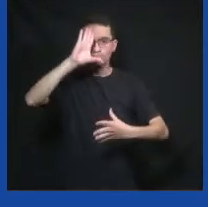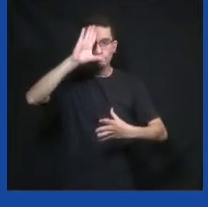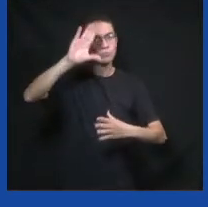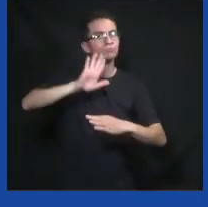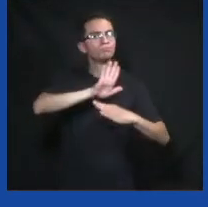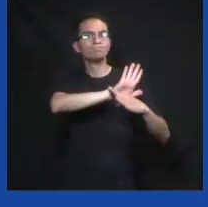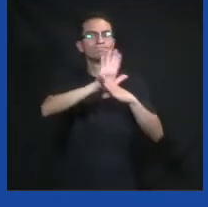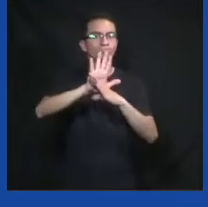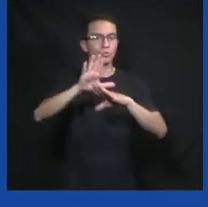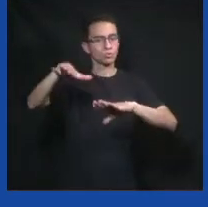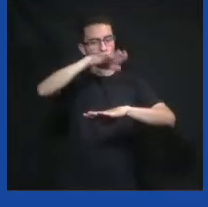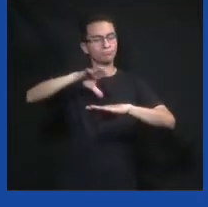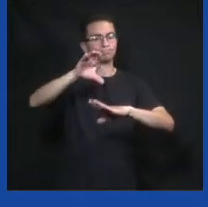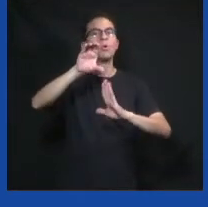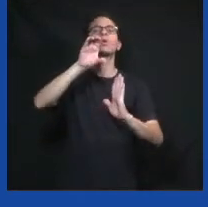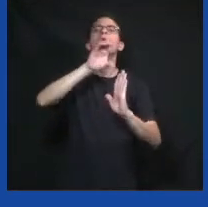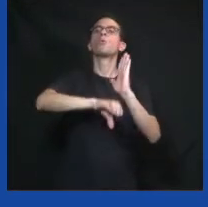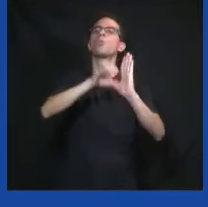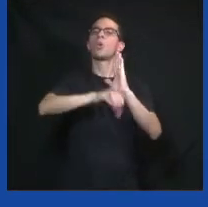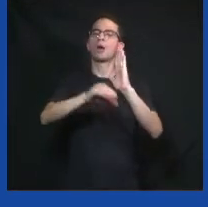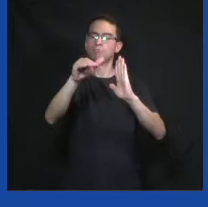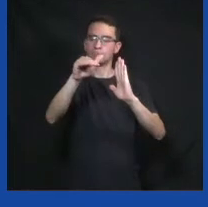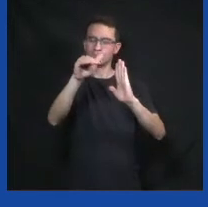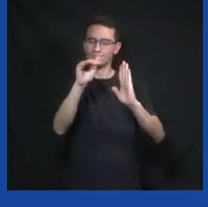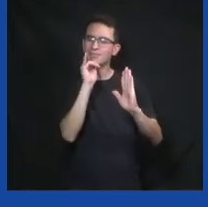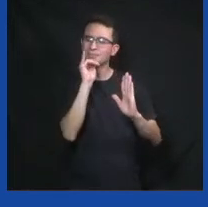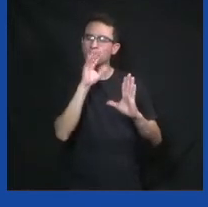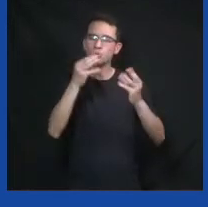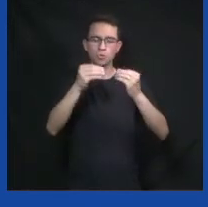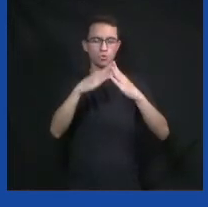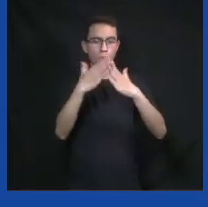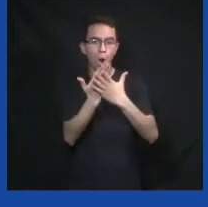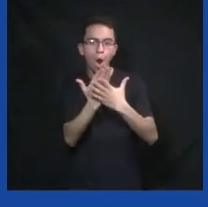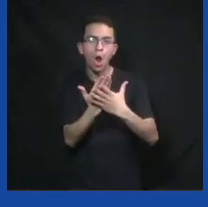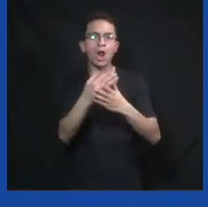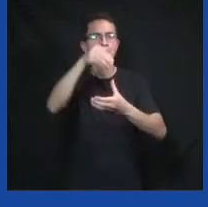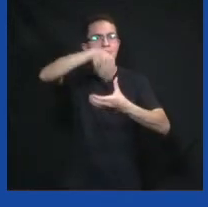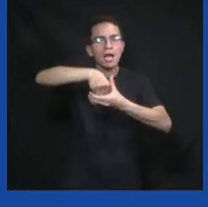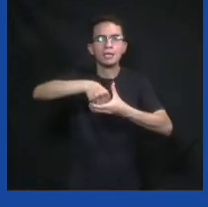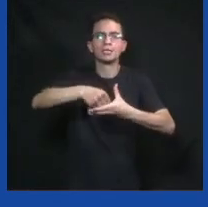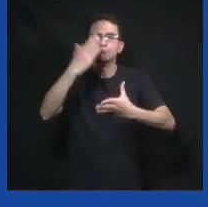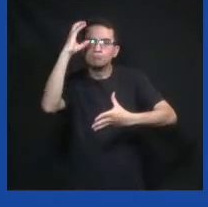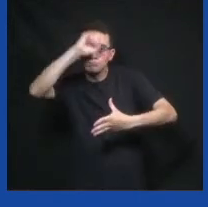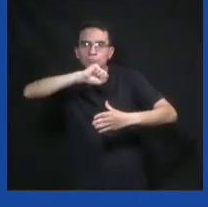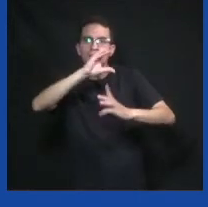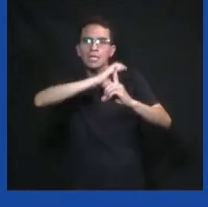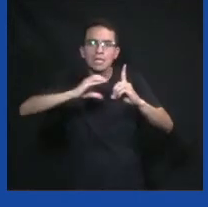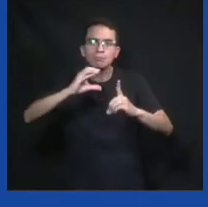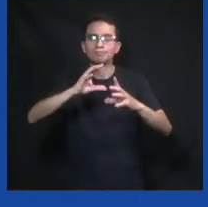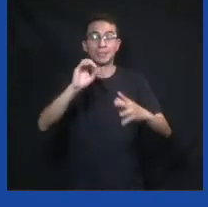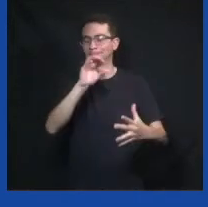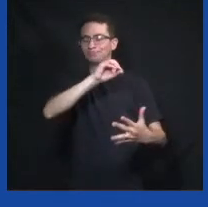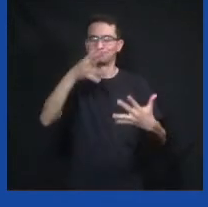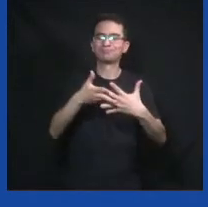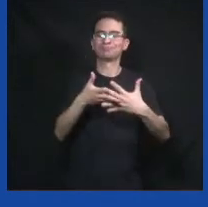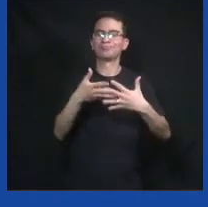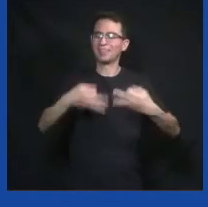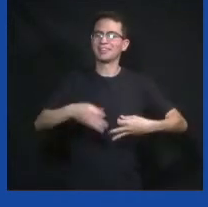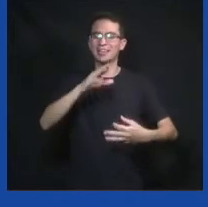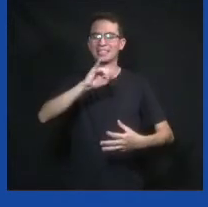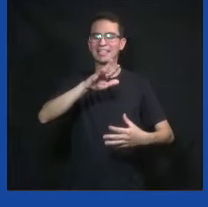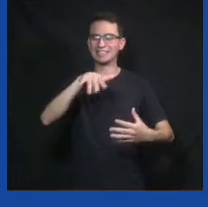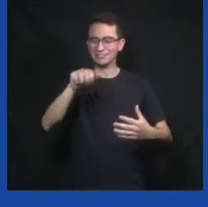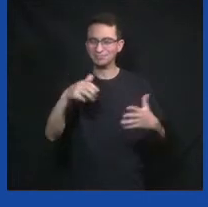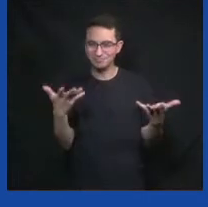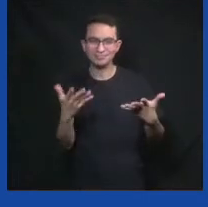Curricular, que é essa grande orientadora para os currículos das escolas. A cidadania, o exercício da cidadania democrática aparece textualmente,